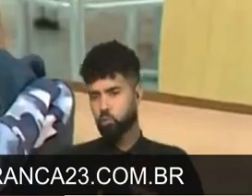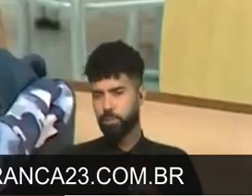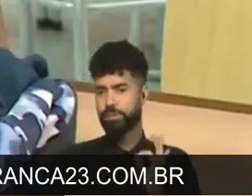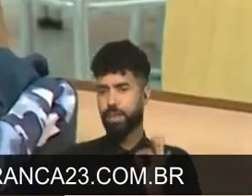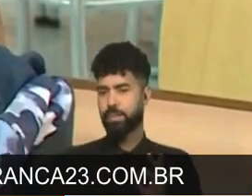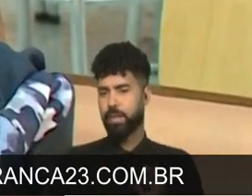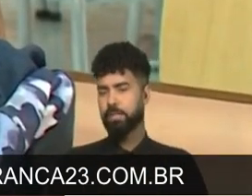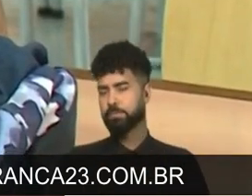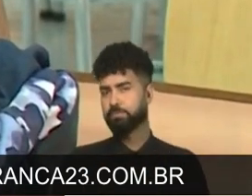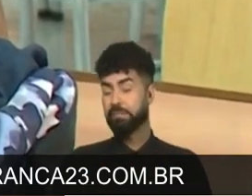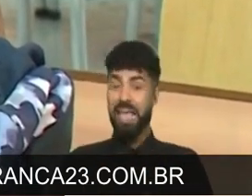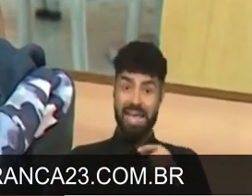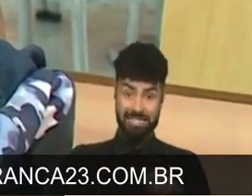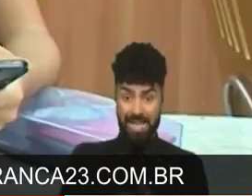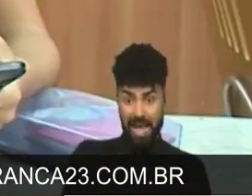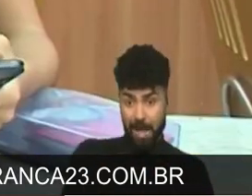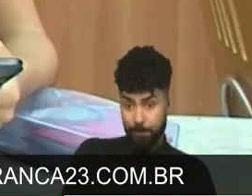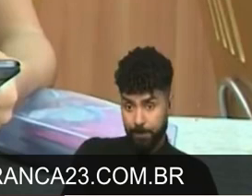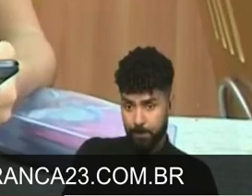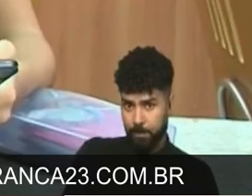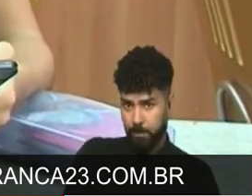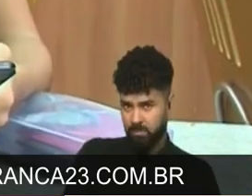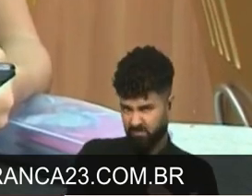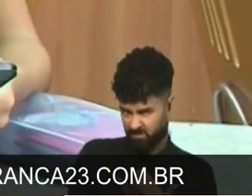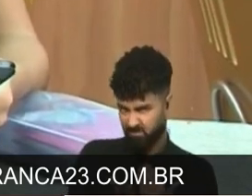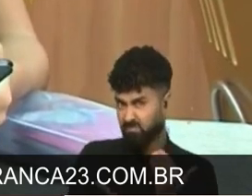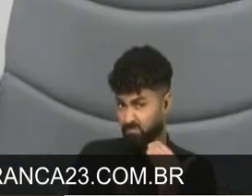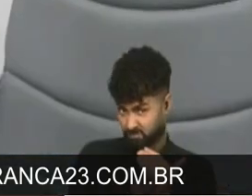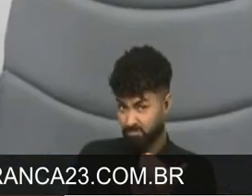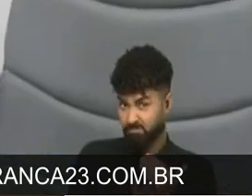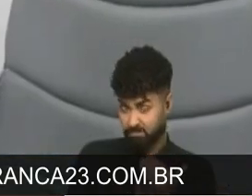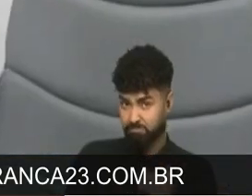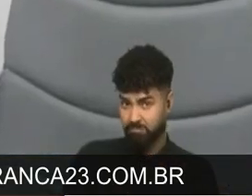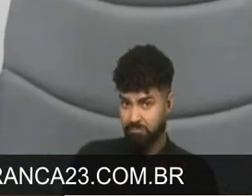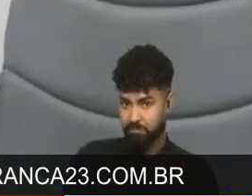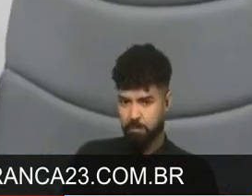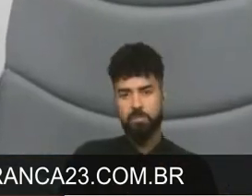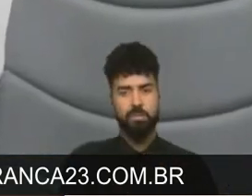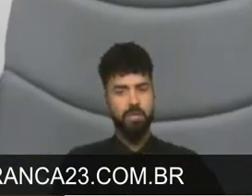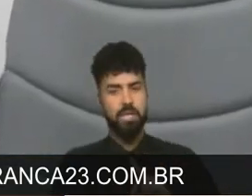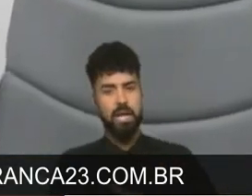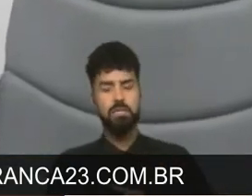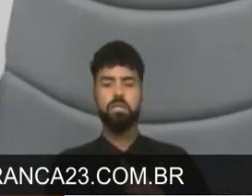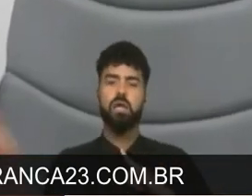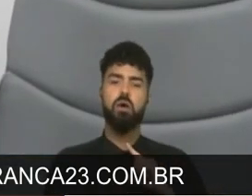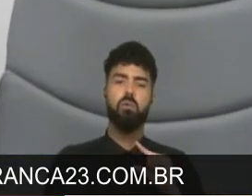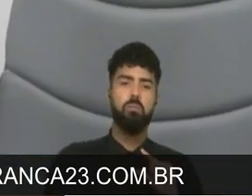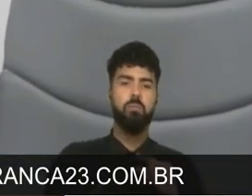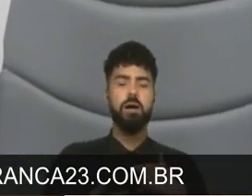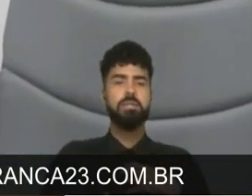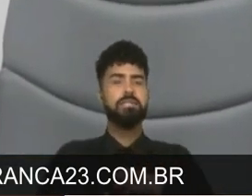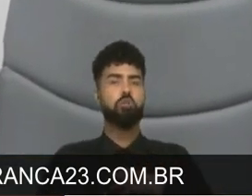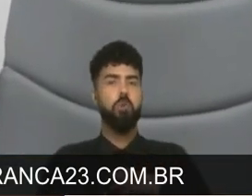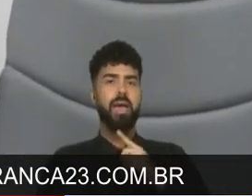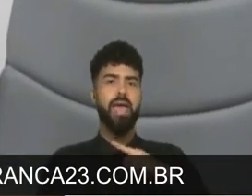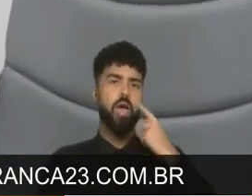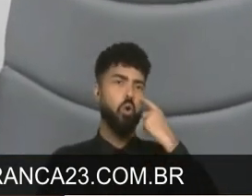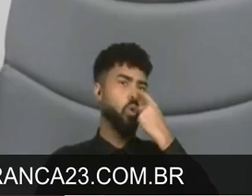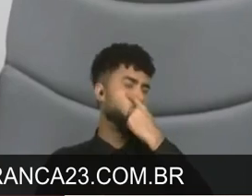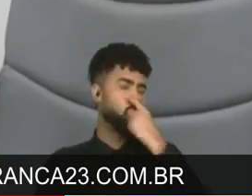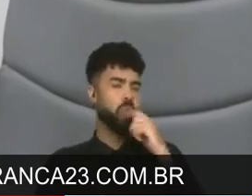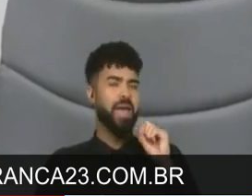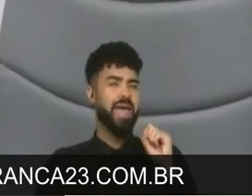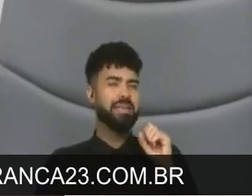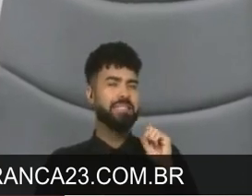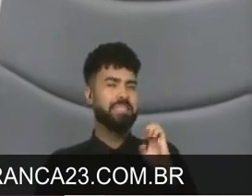Mas será que este hábito está passando dos limites? Começa logo com sintomas, primeiro com sintomas de olhos, ressecamento